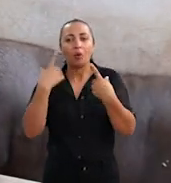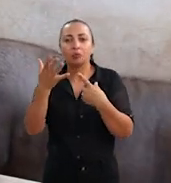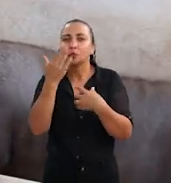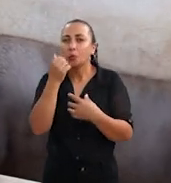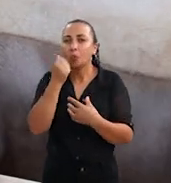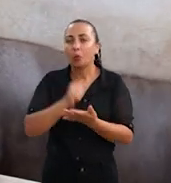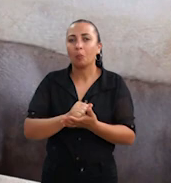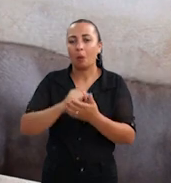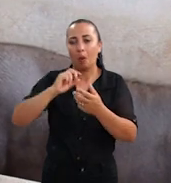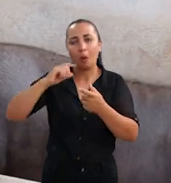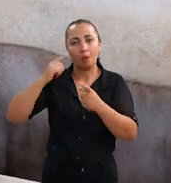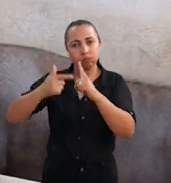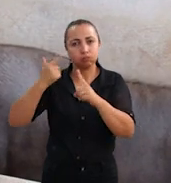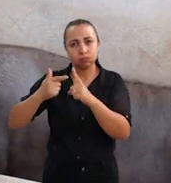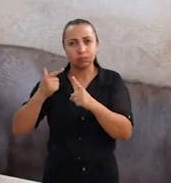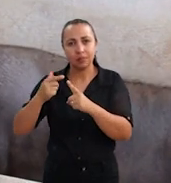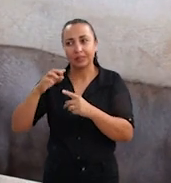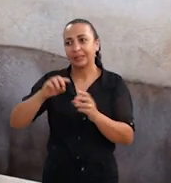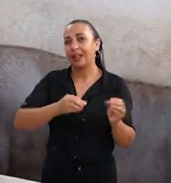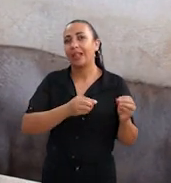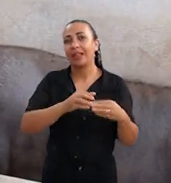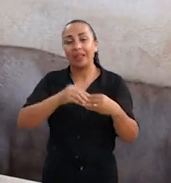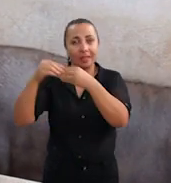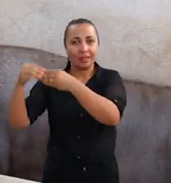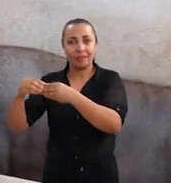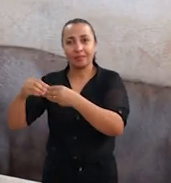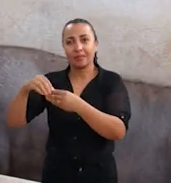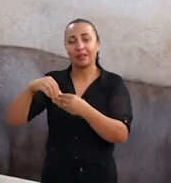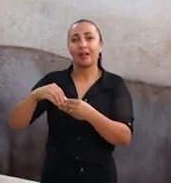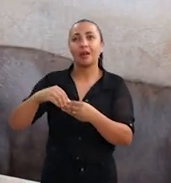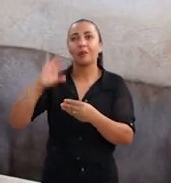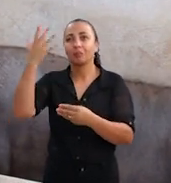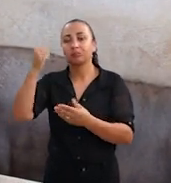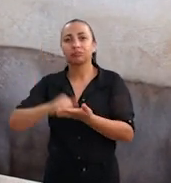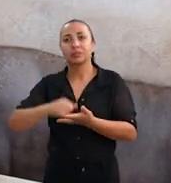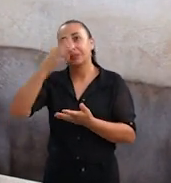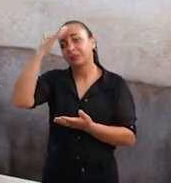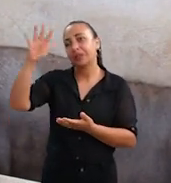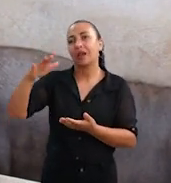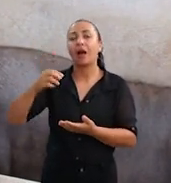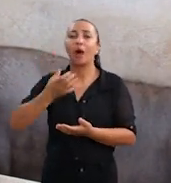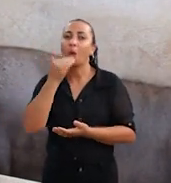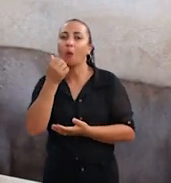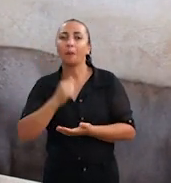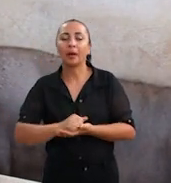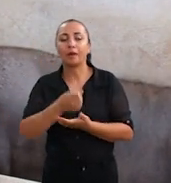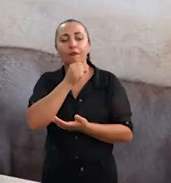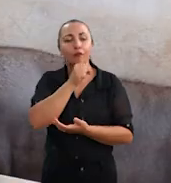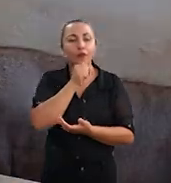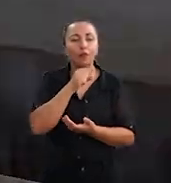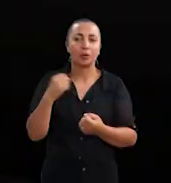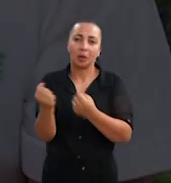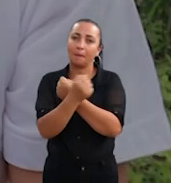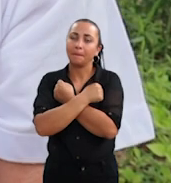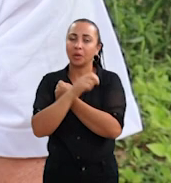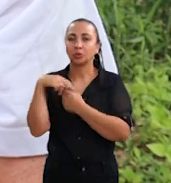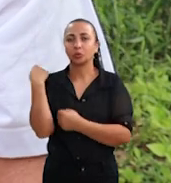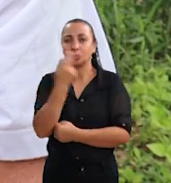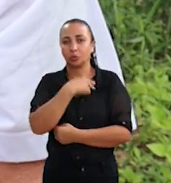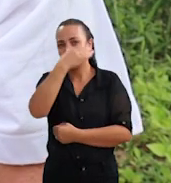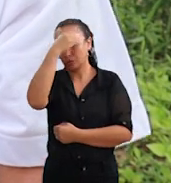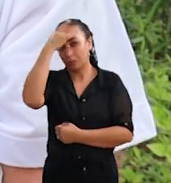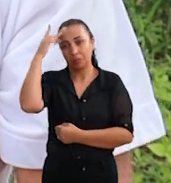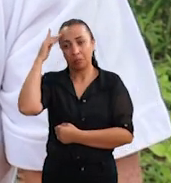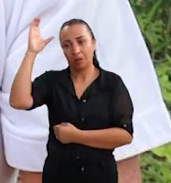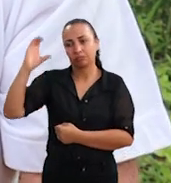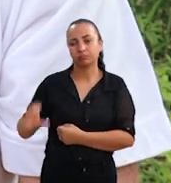leva a uma situação imaginária, pô, eu comi isso na época da minha avó, no colo da minha avó. E isso abraça o nosso cliente. O presunto